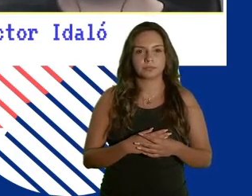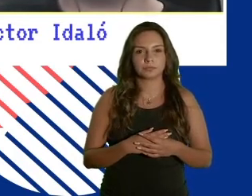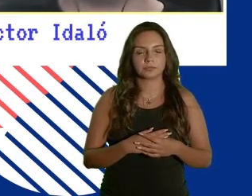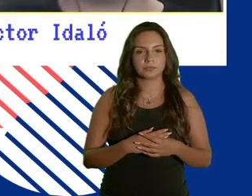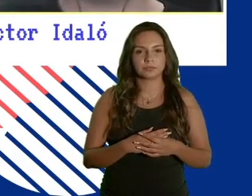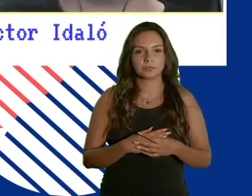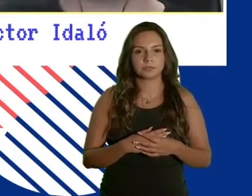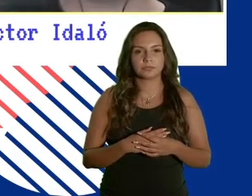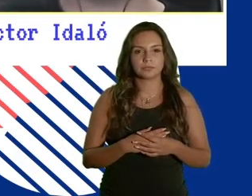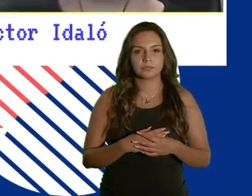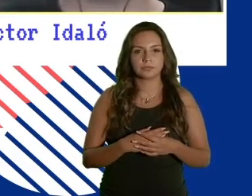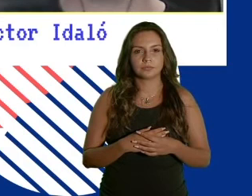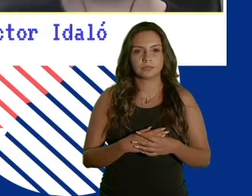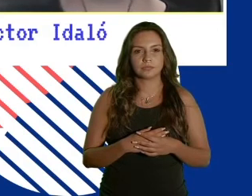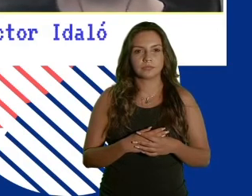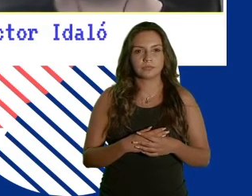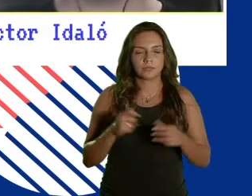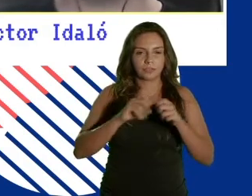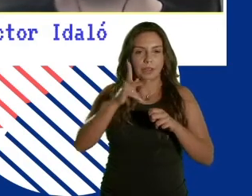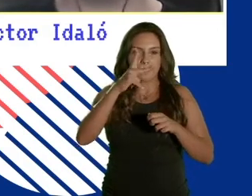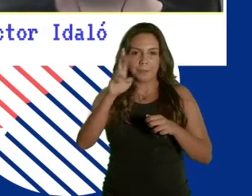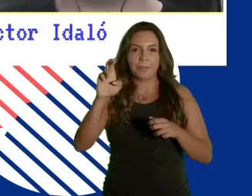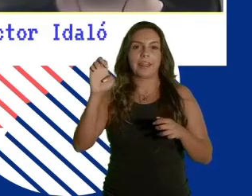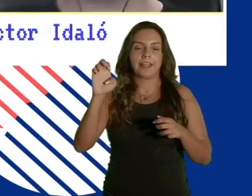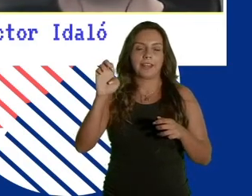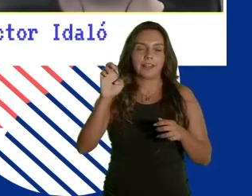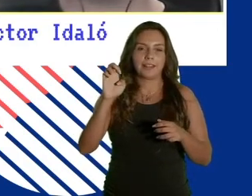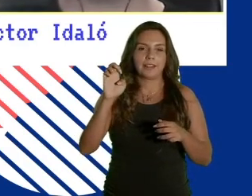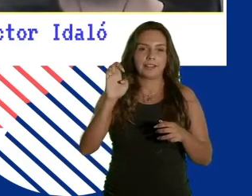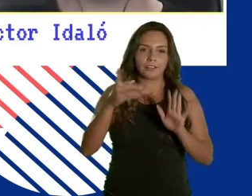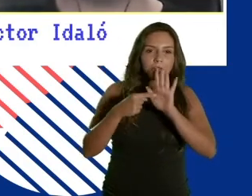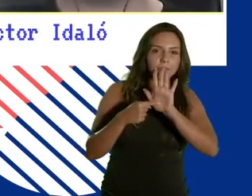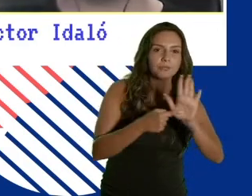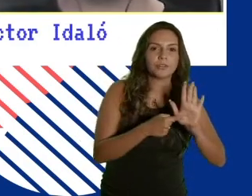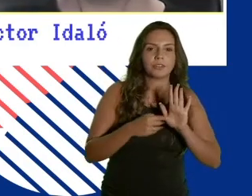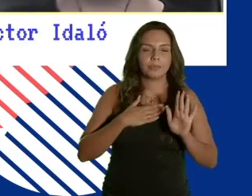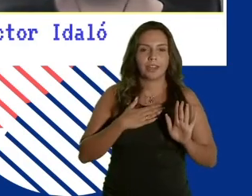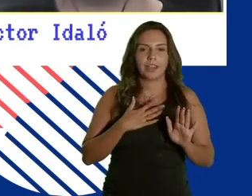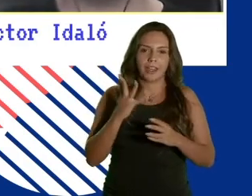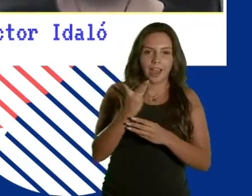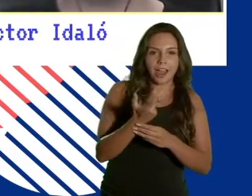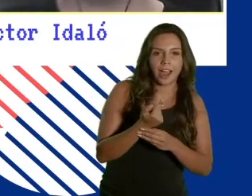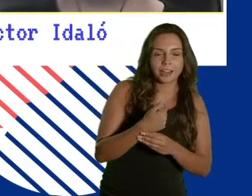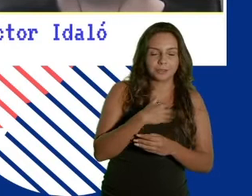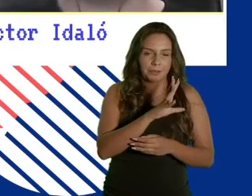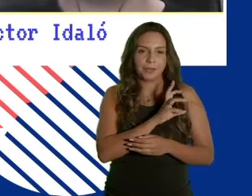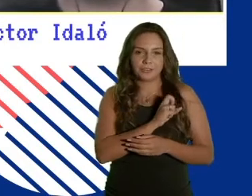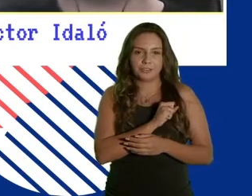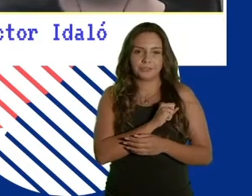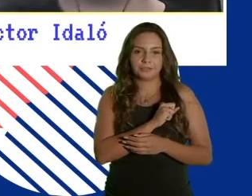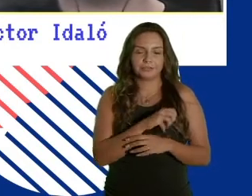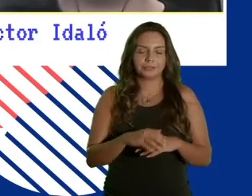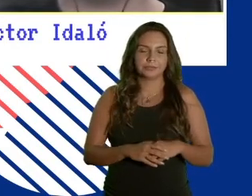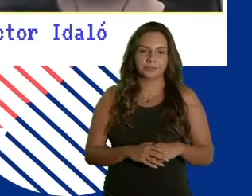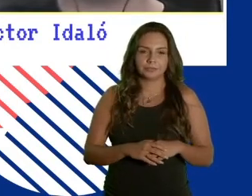Desse modo, eu já fazia um pré-lançamento do livro. Eu já expunha aquilo que era minha arte, aquilo que era minha paixão. Isso também